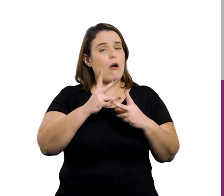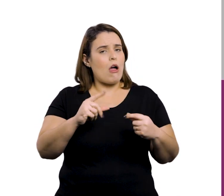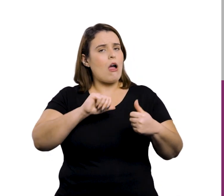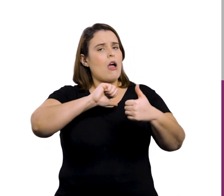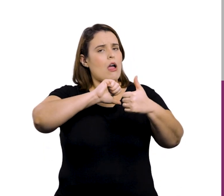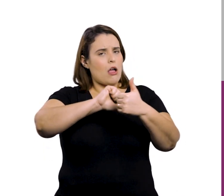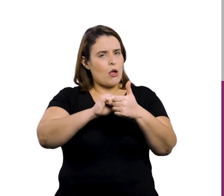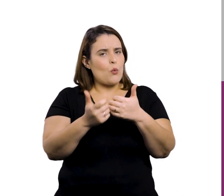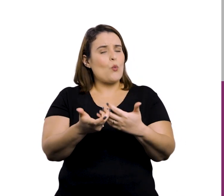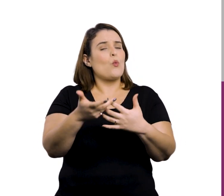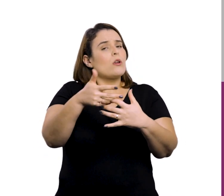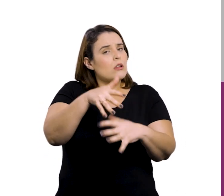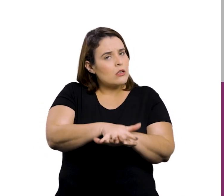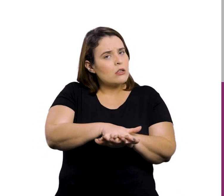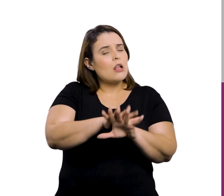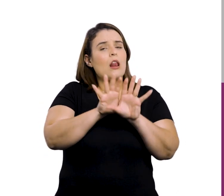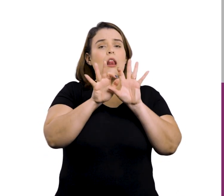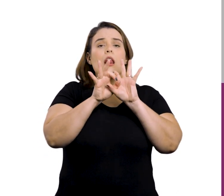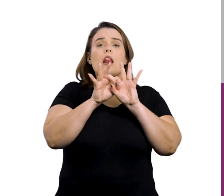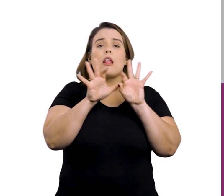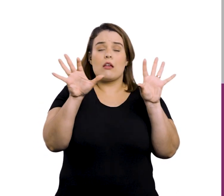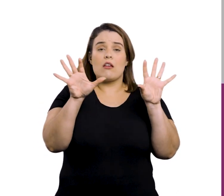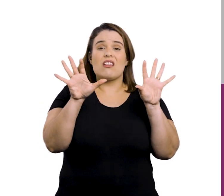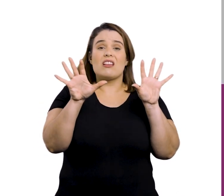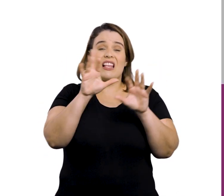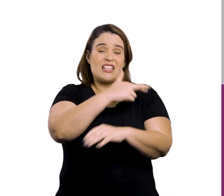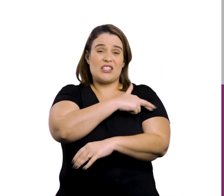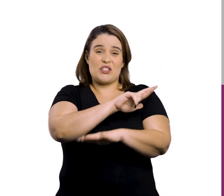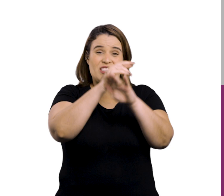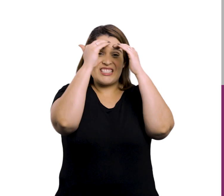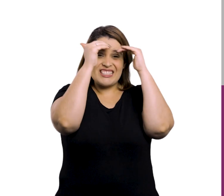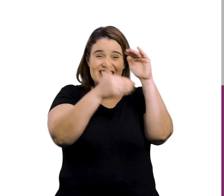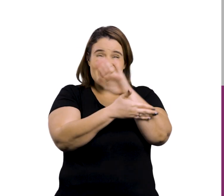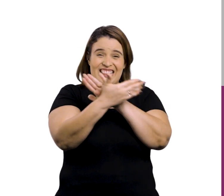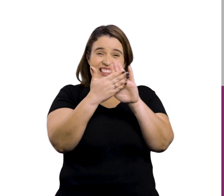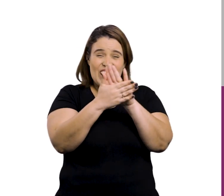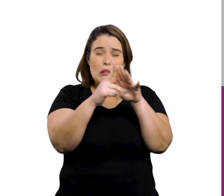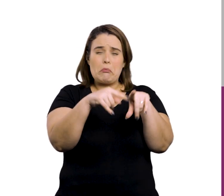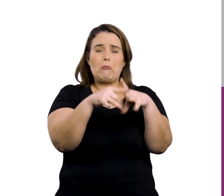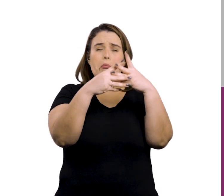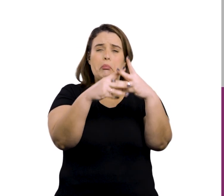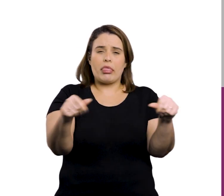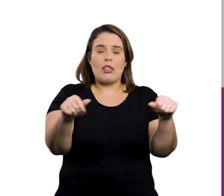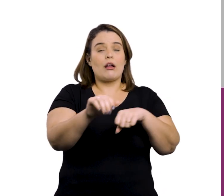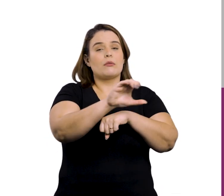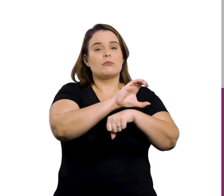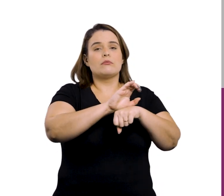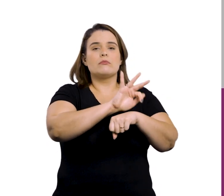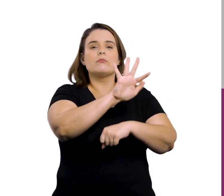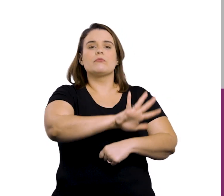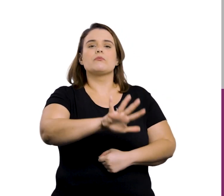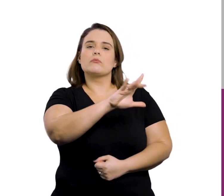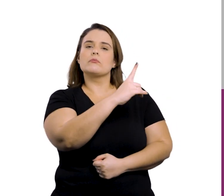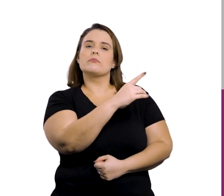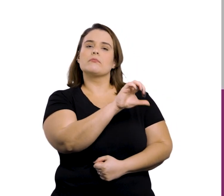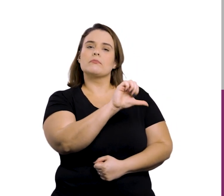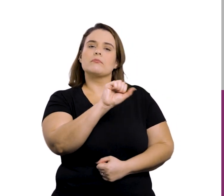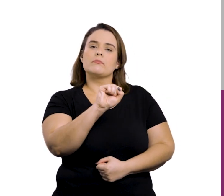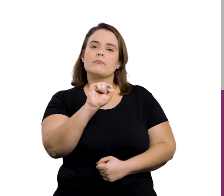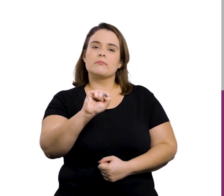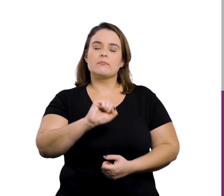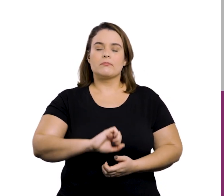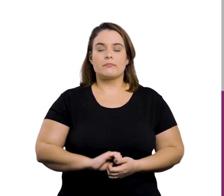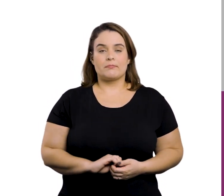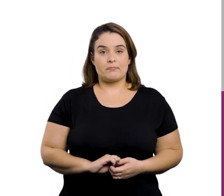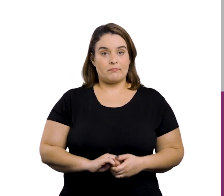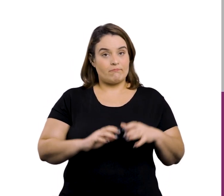educação pública, gratuita, de qualidade, inclusiva, livre e laica, conforme prevista na Constituição Federal